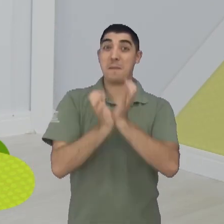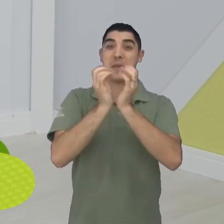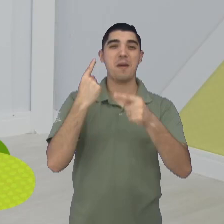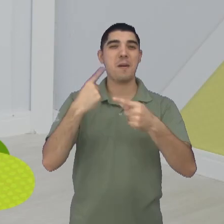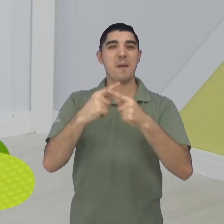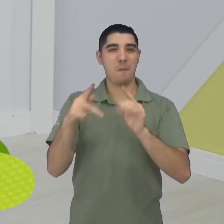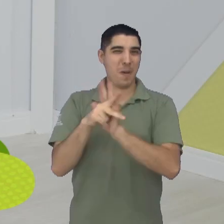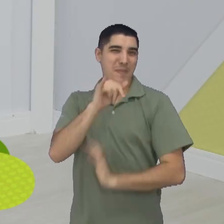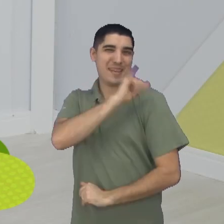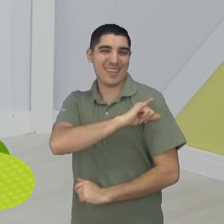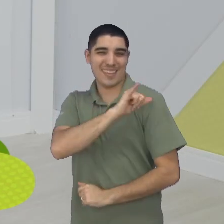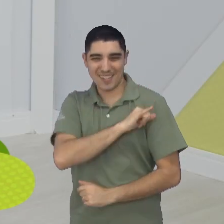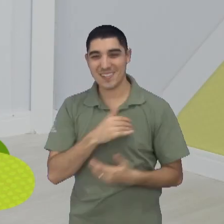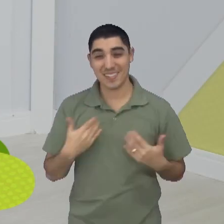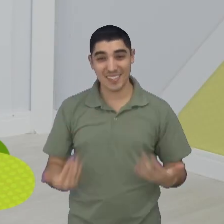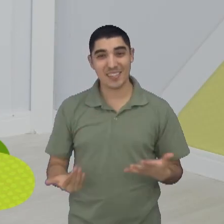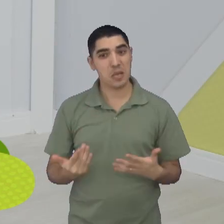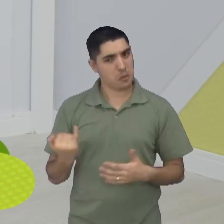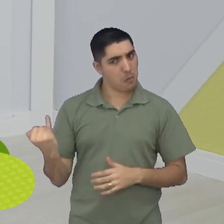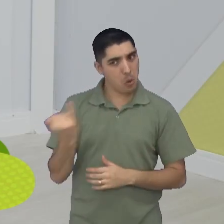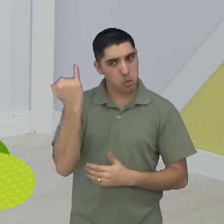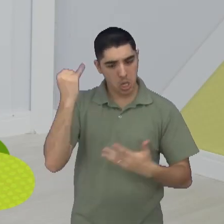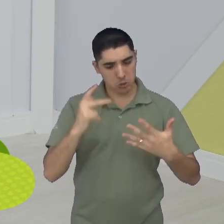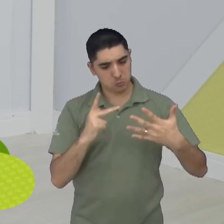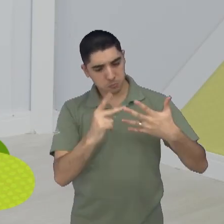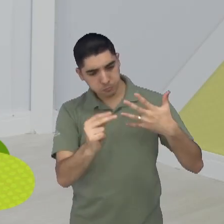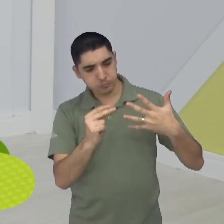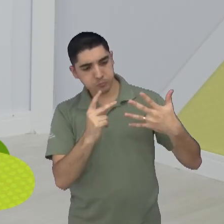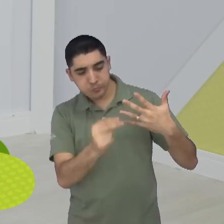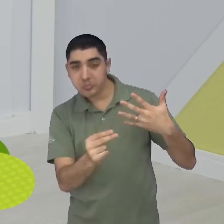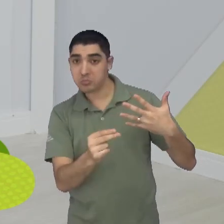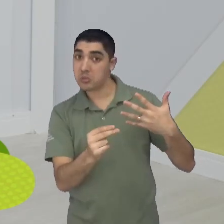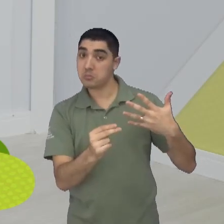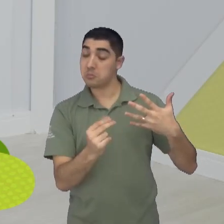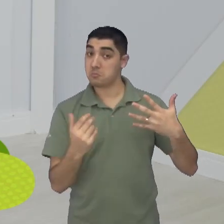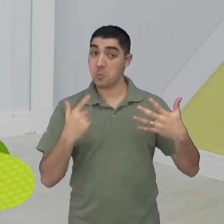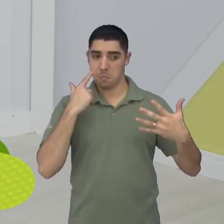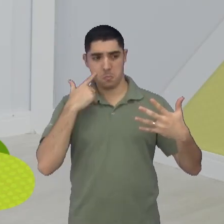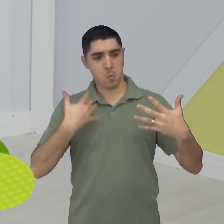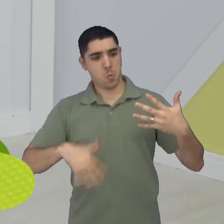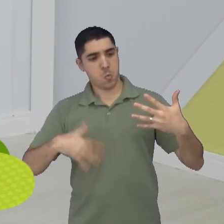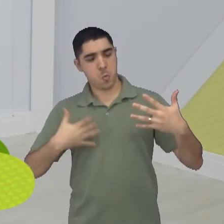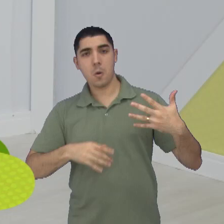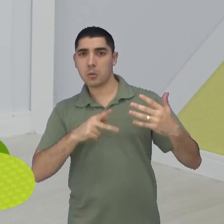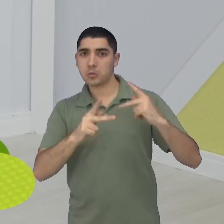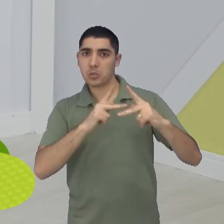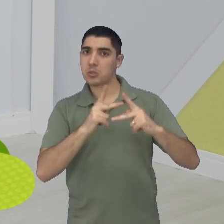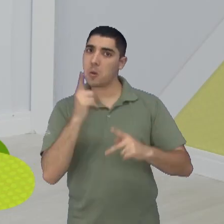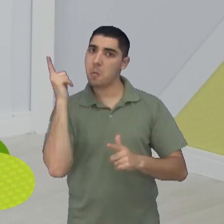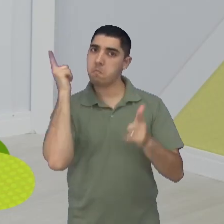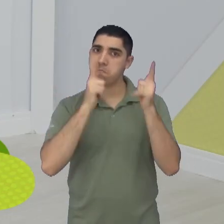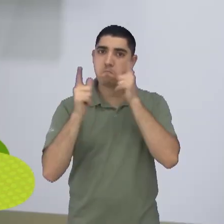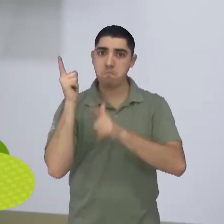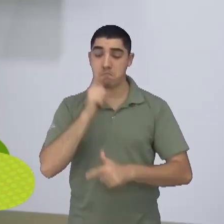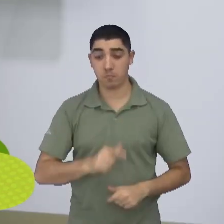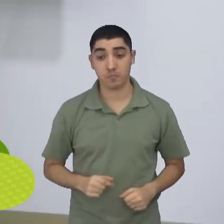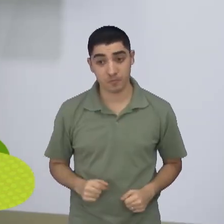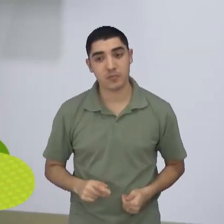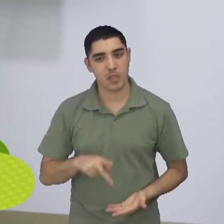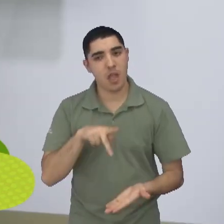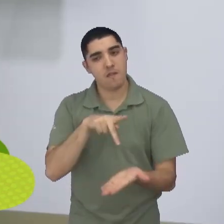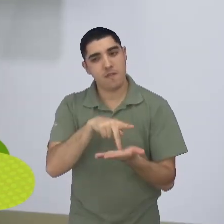vitórias importantes, né? E bem chamativas, né? Com grande vantagem de pontos e em quadra também, né? Verdade,